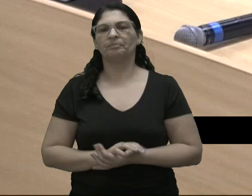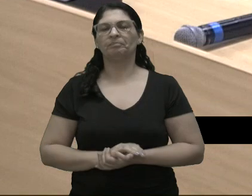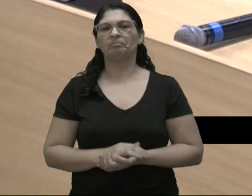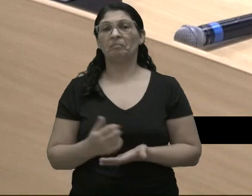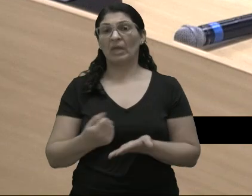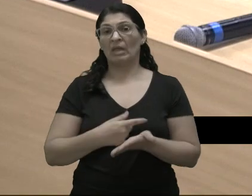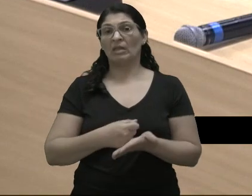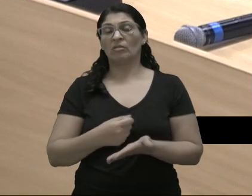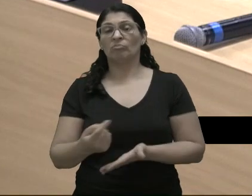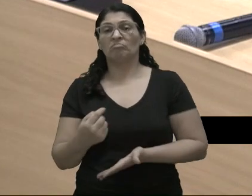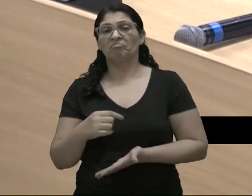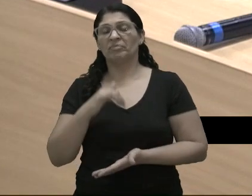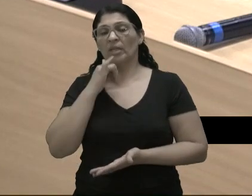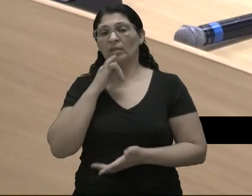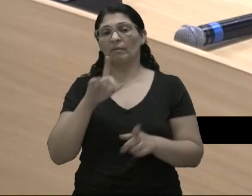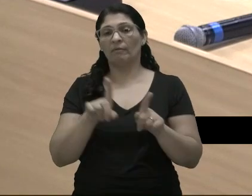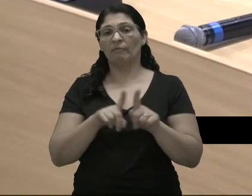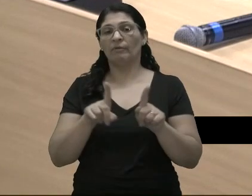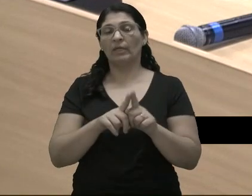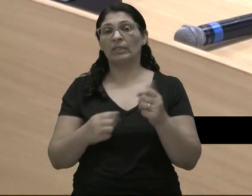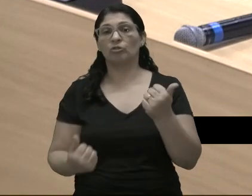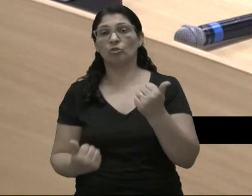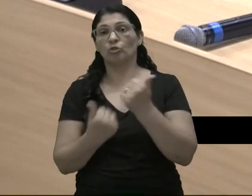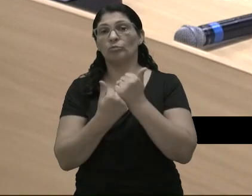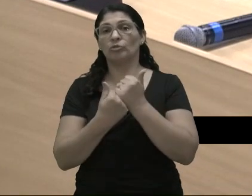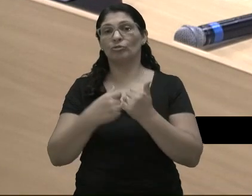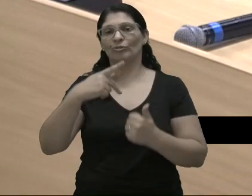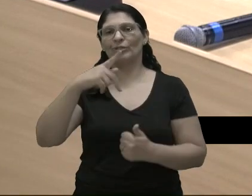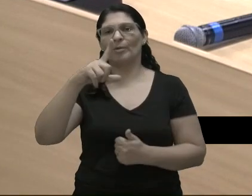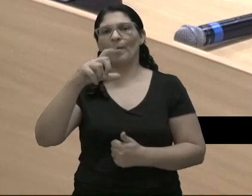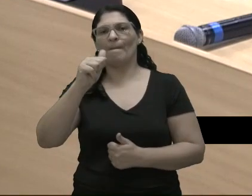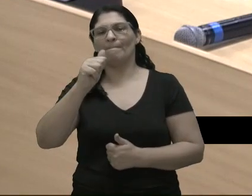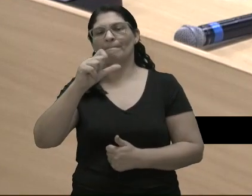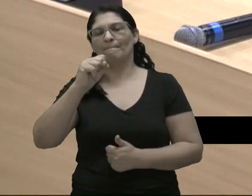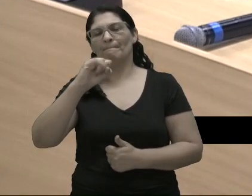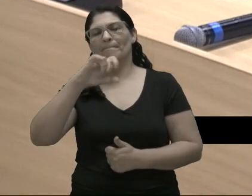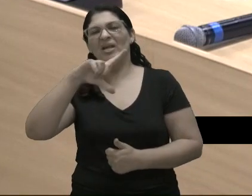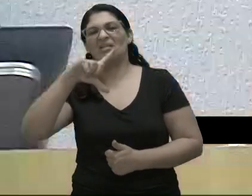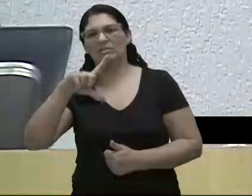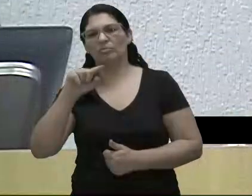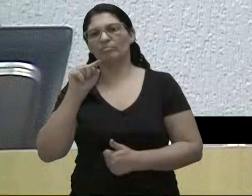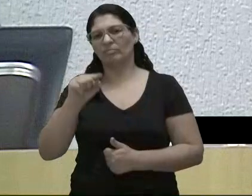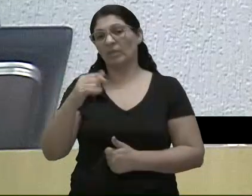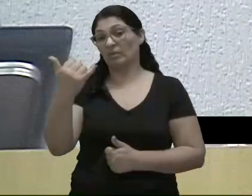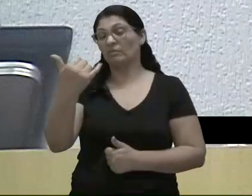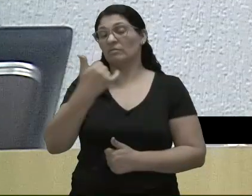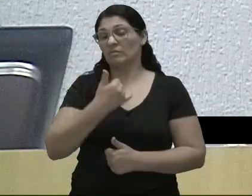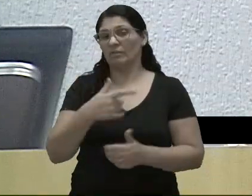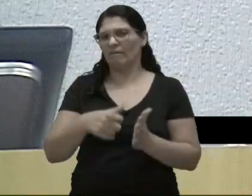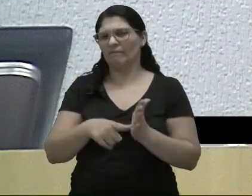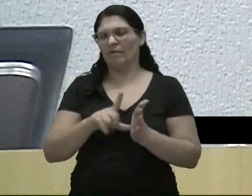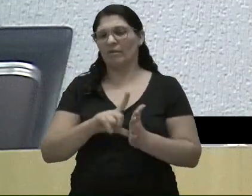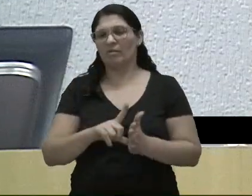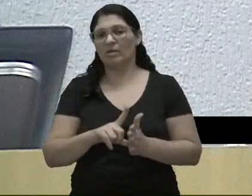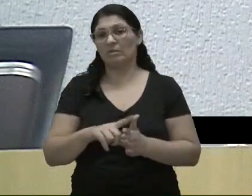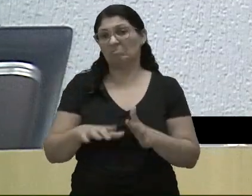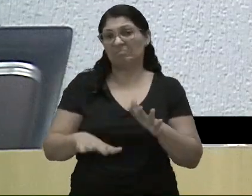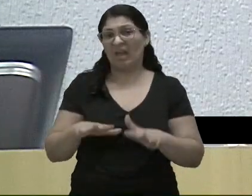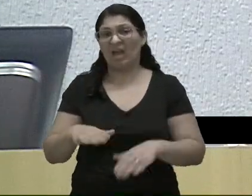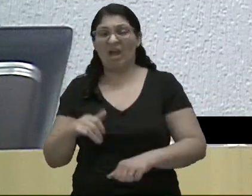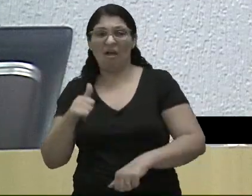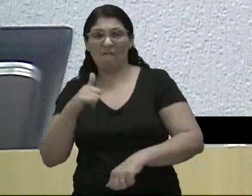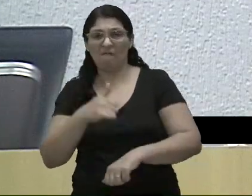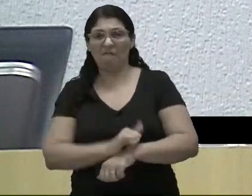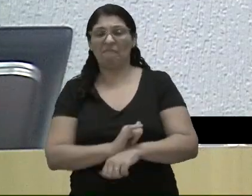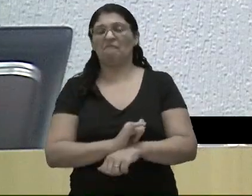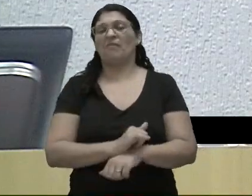que o Dramin está sendo substituído pelo Plazil. Como você mesmo havia dito, às vezes falta um medicamento, mas tem um